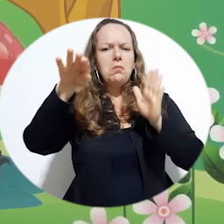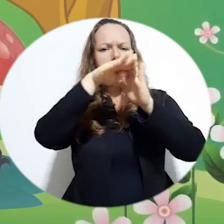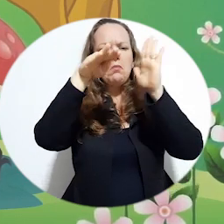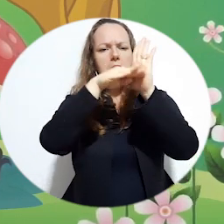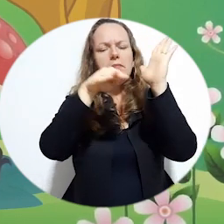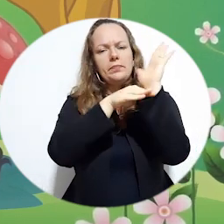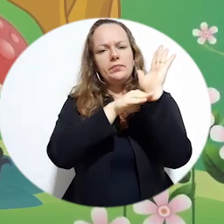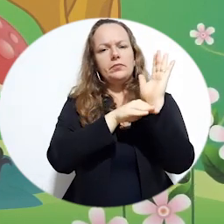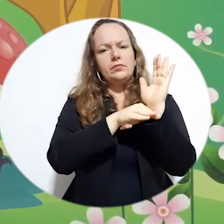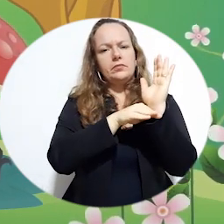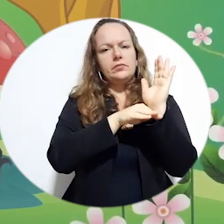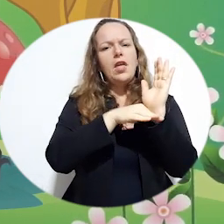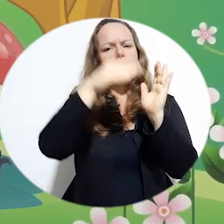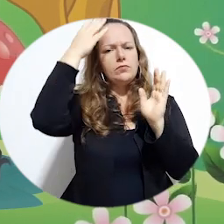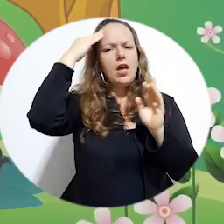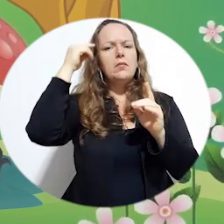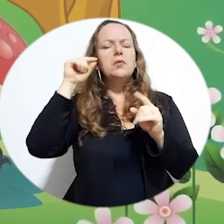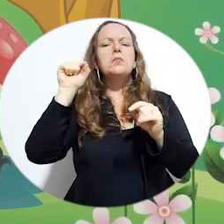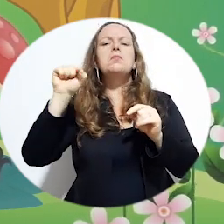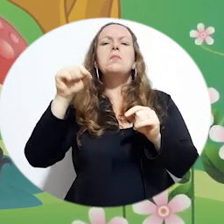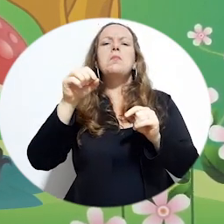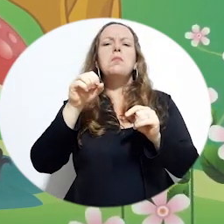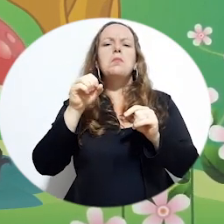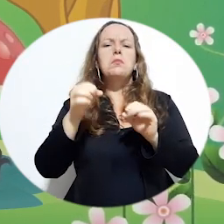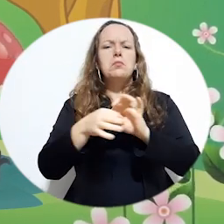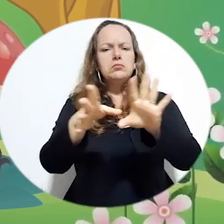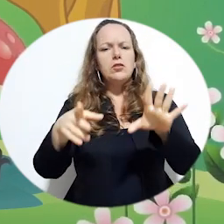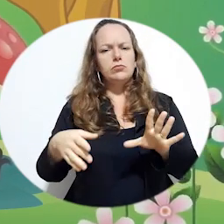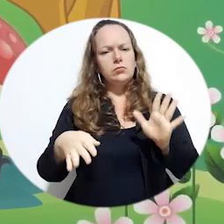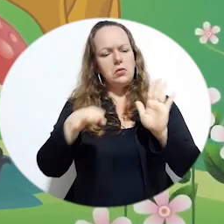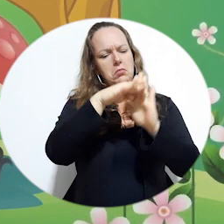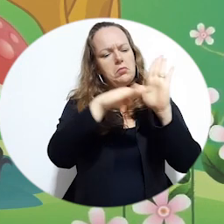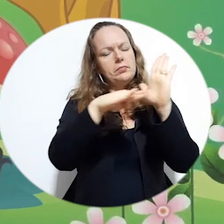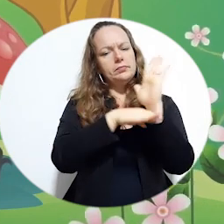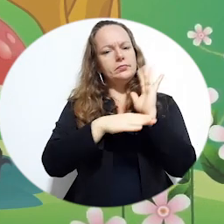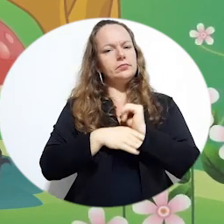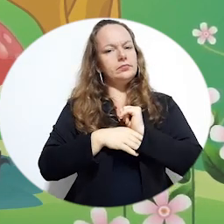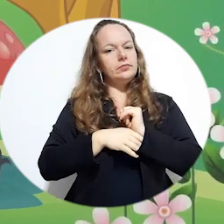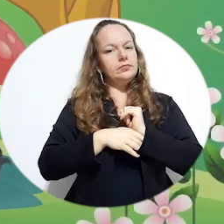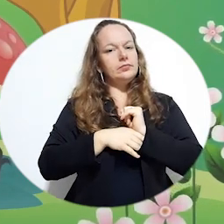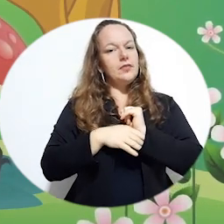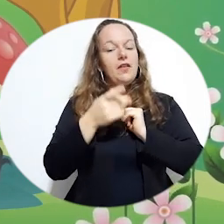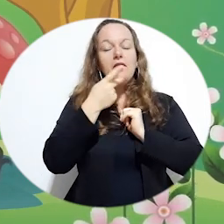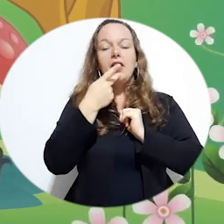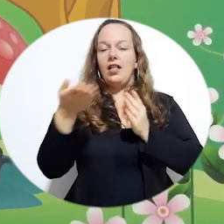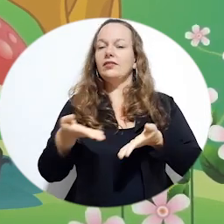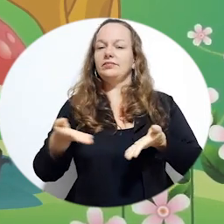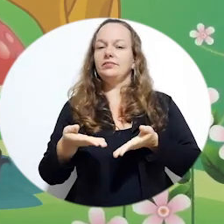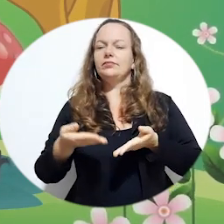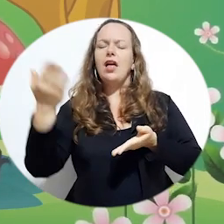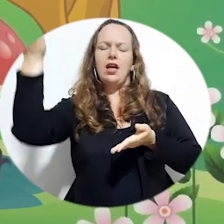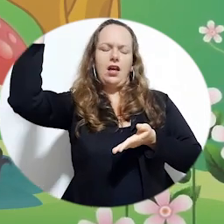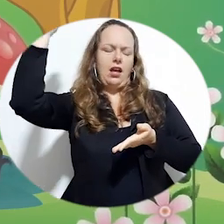mandamentos? E você sabe quem nos deixou os 10 mandamentos? Bom, vamos lá que eu vou te contar.